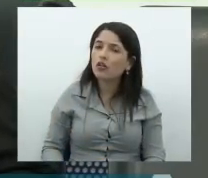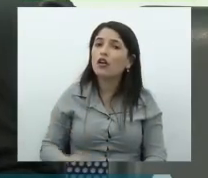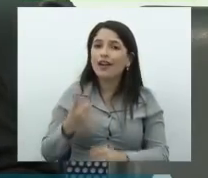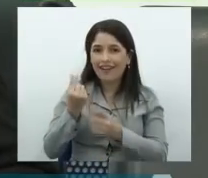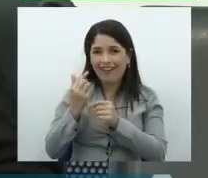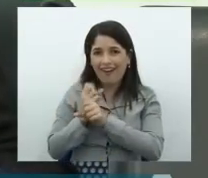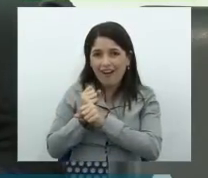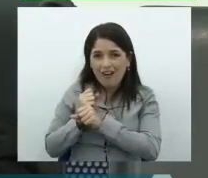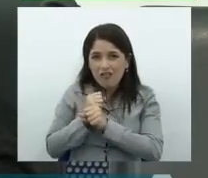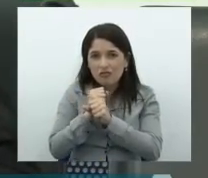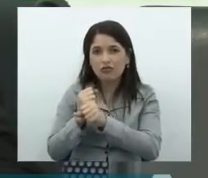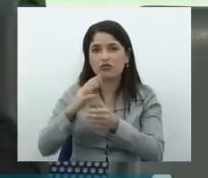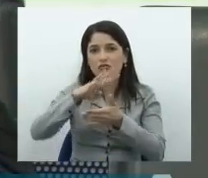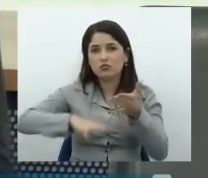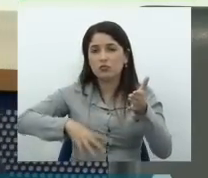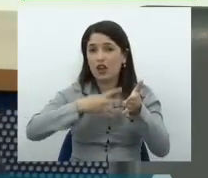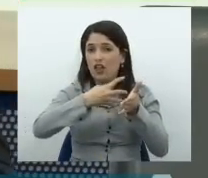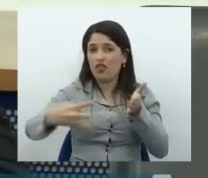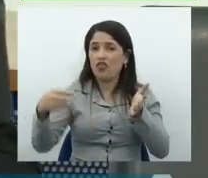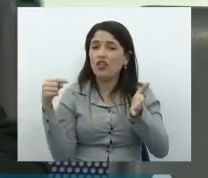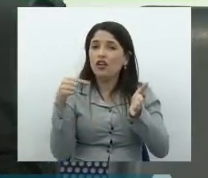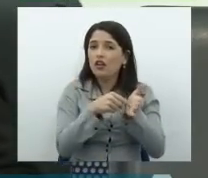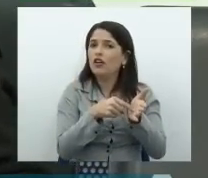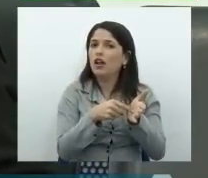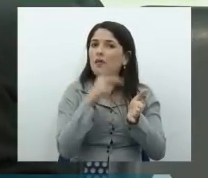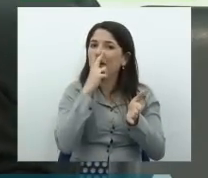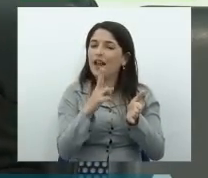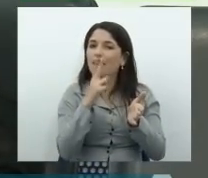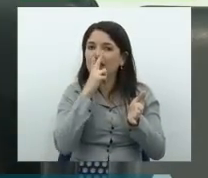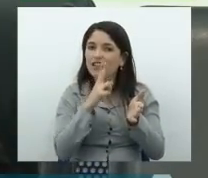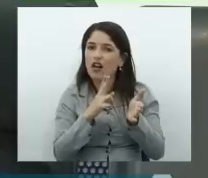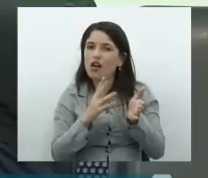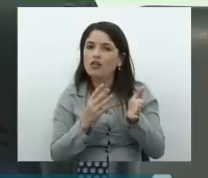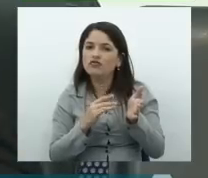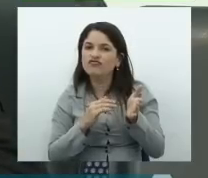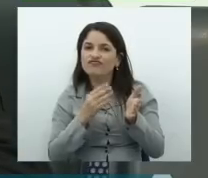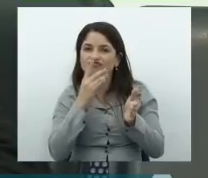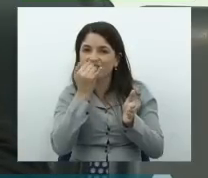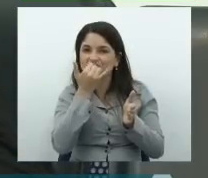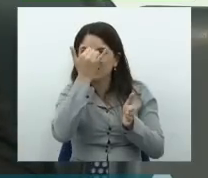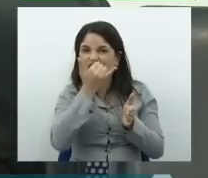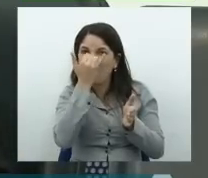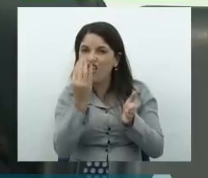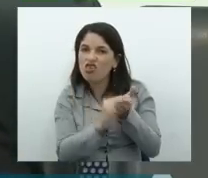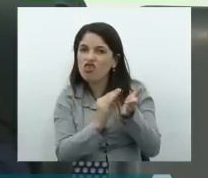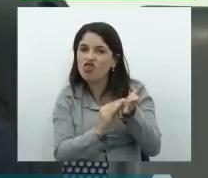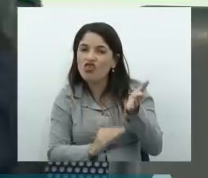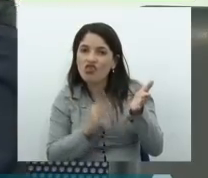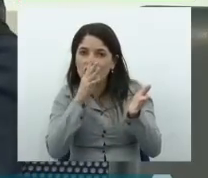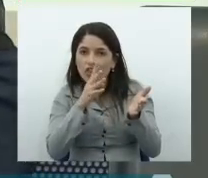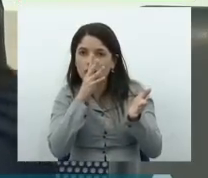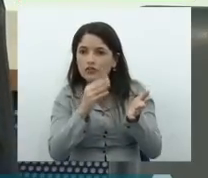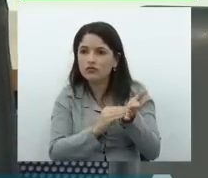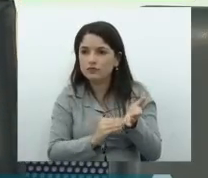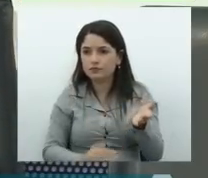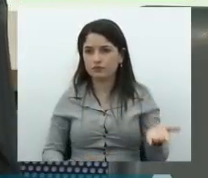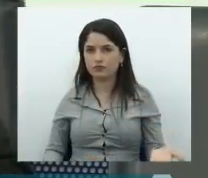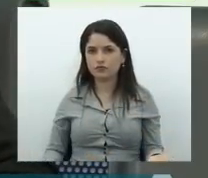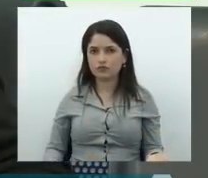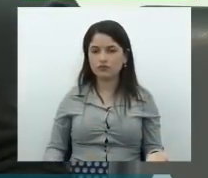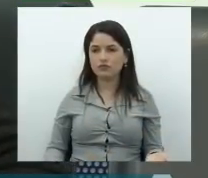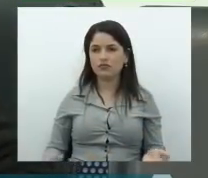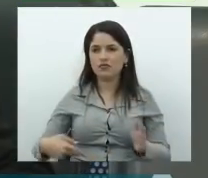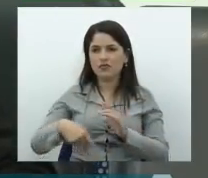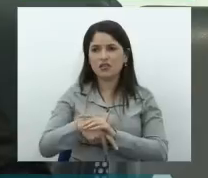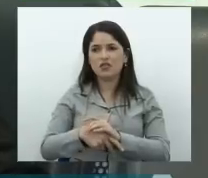cálculo. Porque ninguém aqui acredita, todo mundo que está aí, não deve acreditar que Guarulhos transporta uma pessoa por